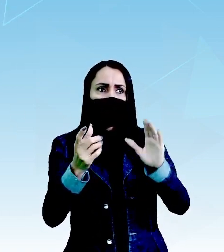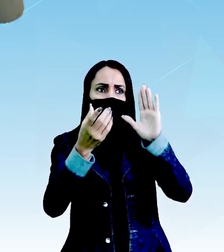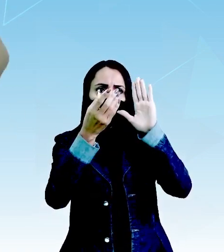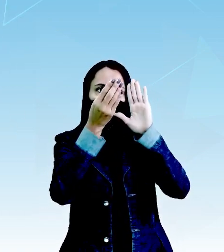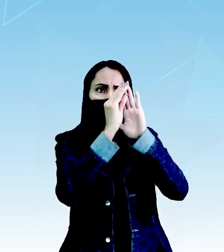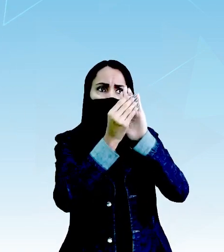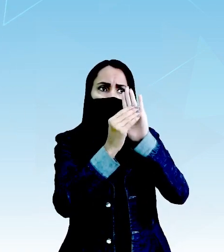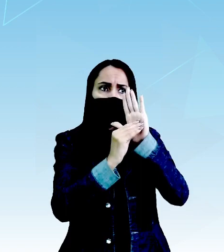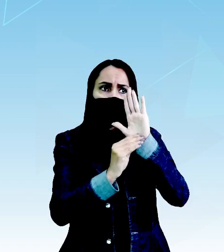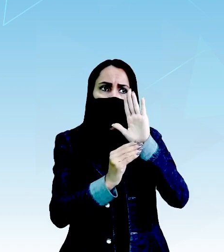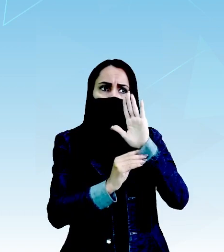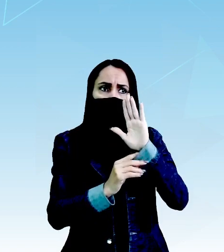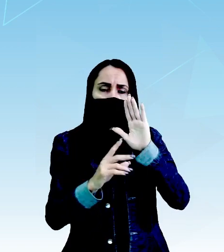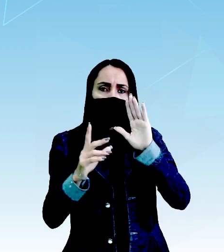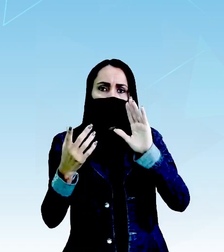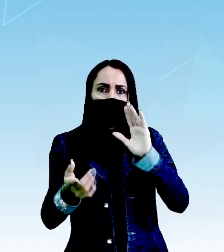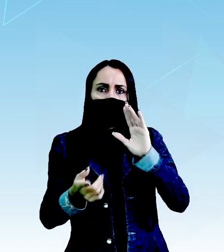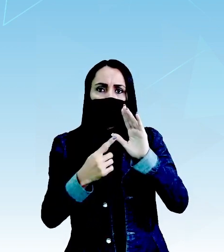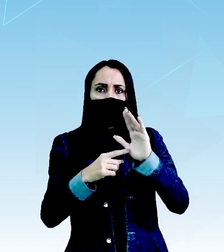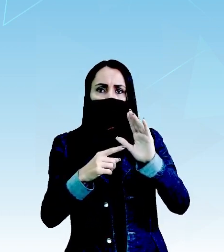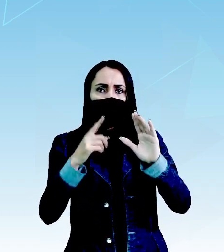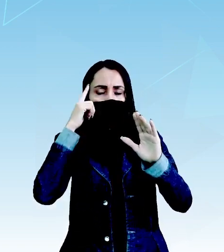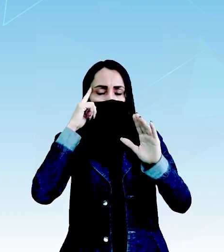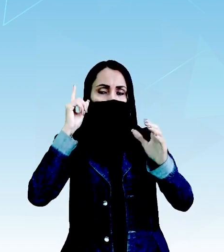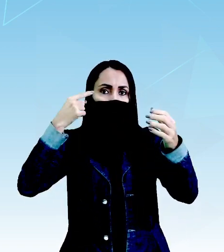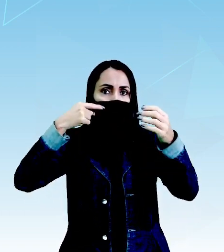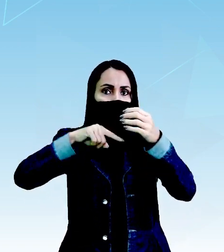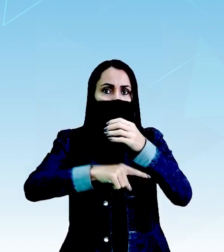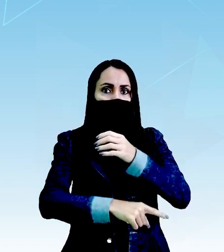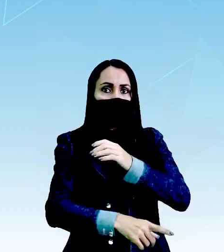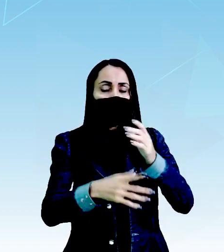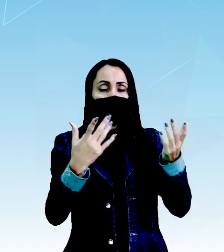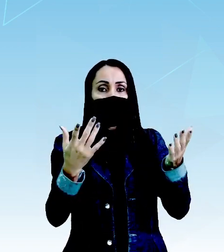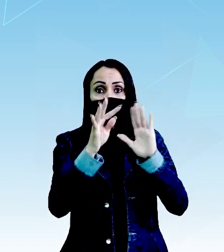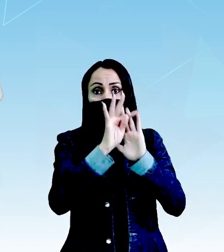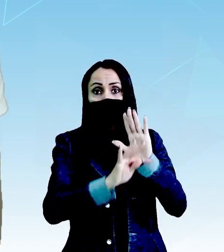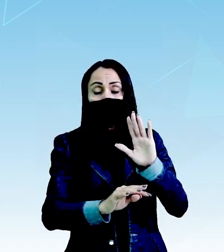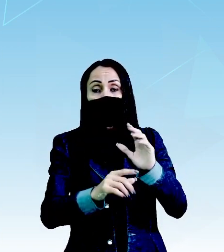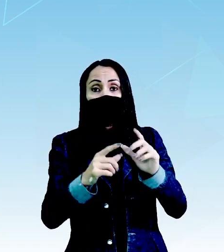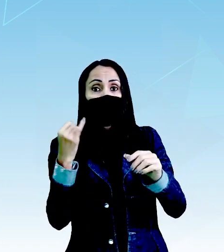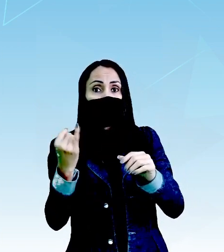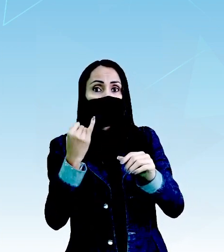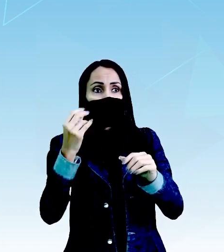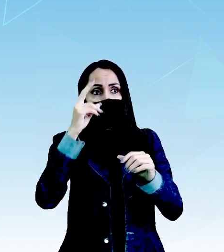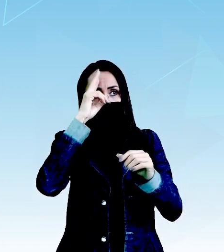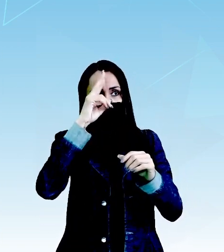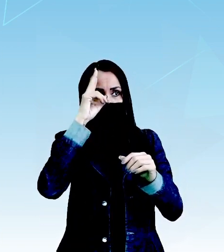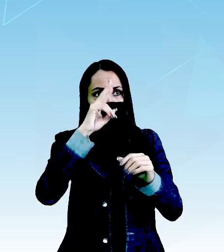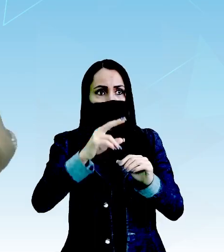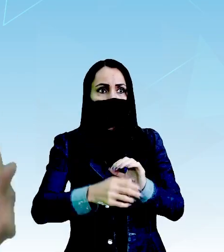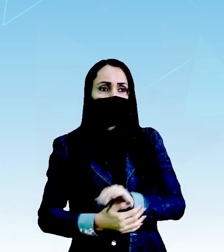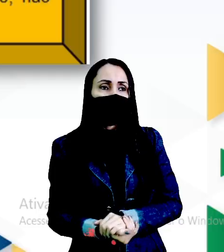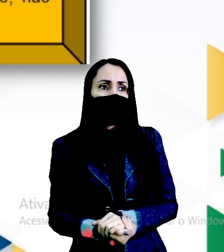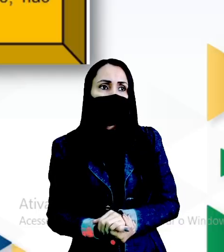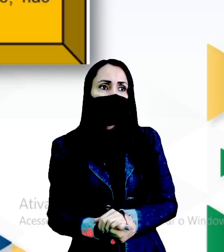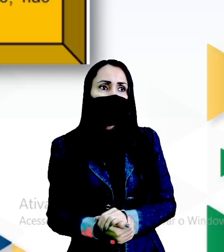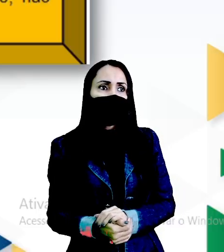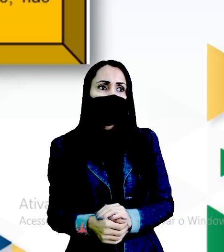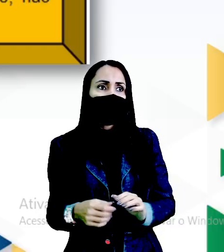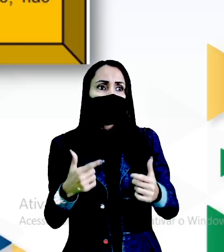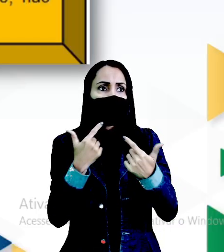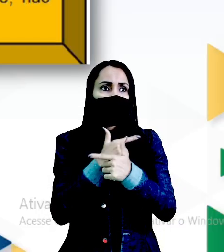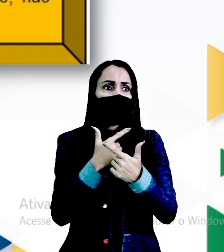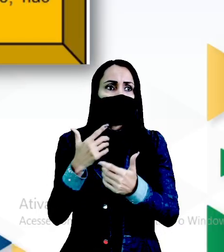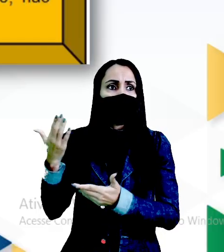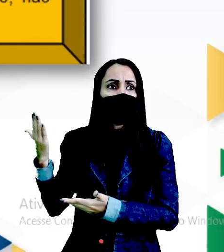sim na profundidade do texto. Então é importante lembrar. Vamos lá. O riso, o texto e o